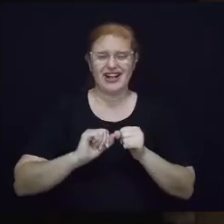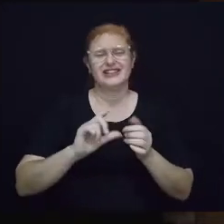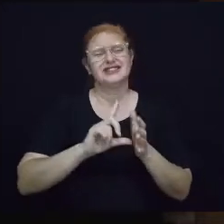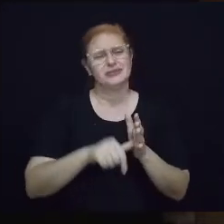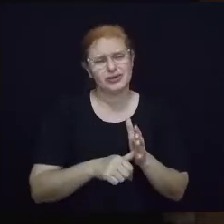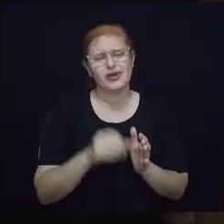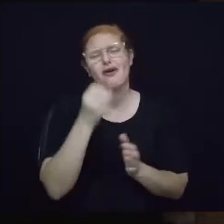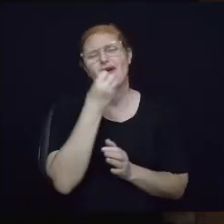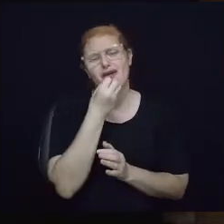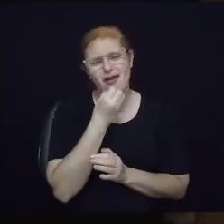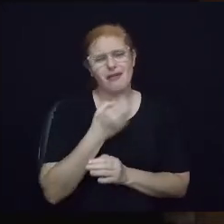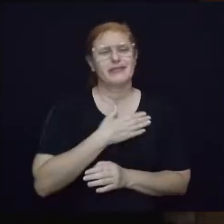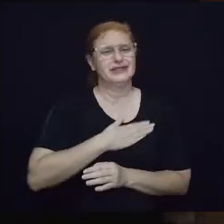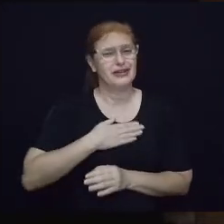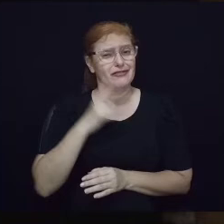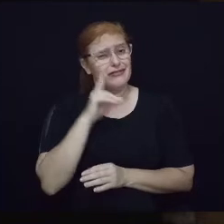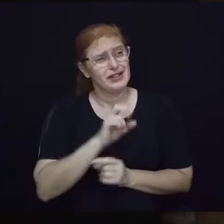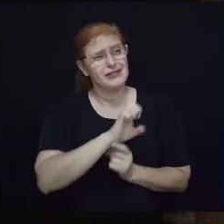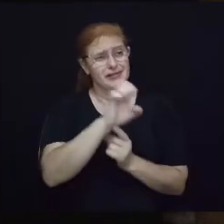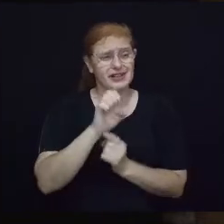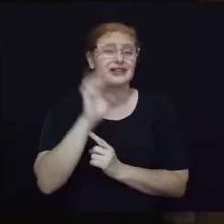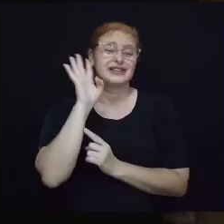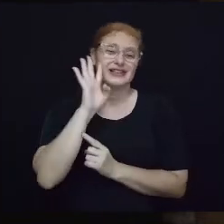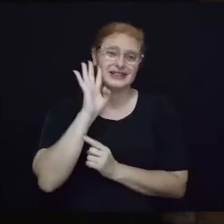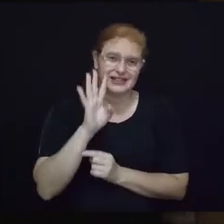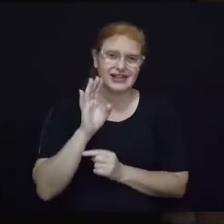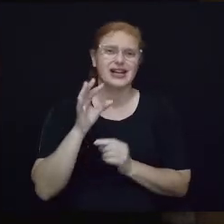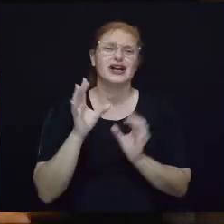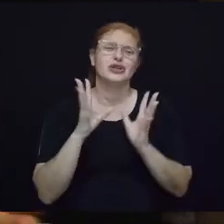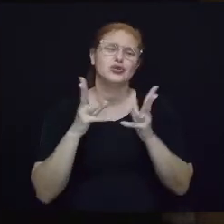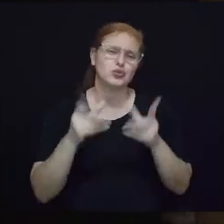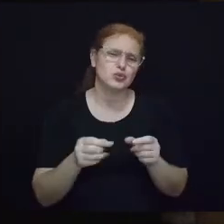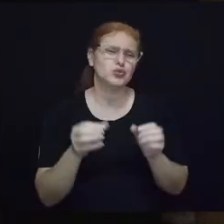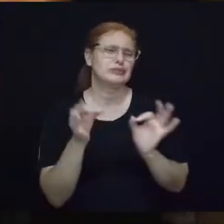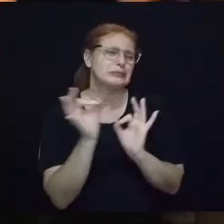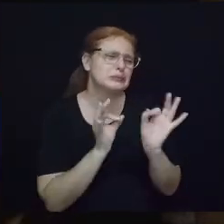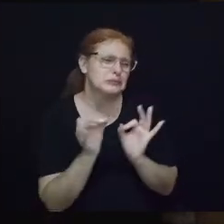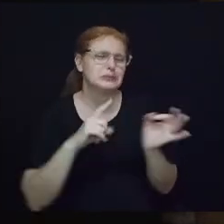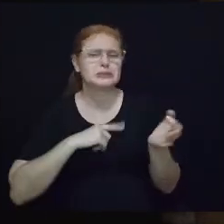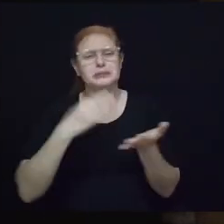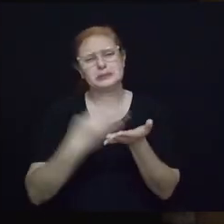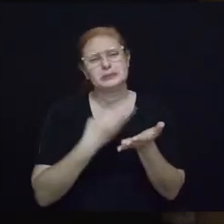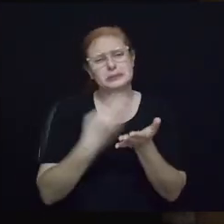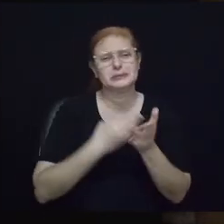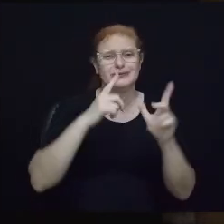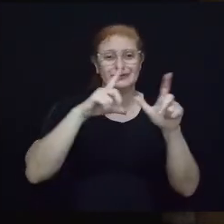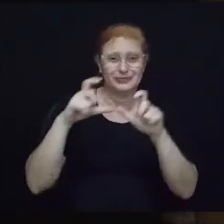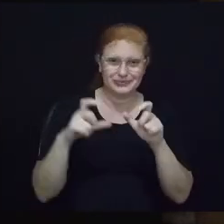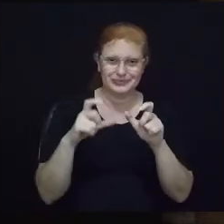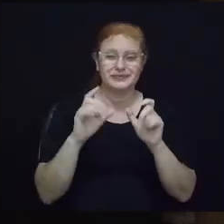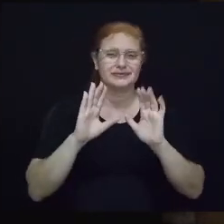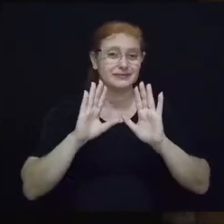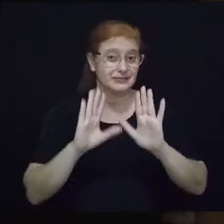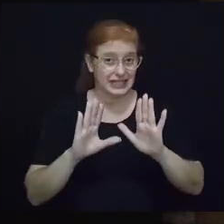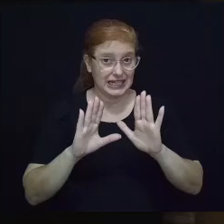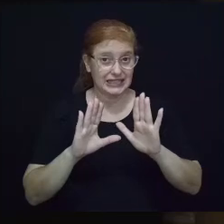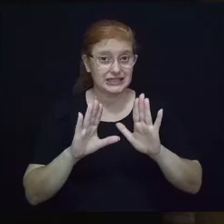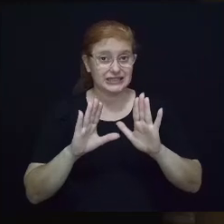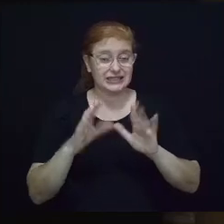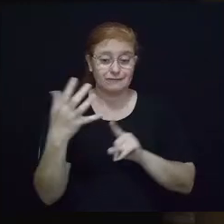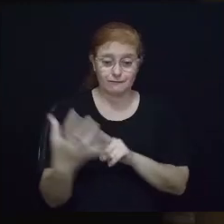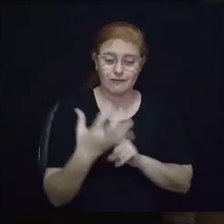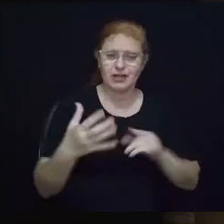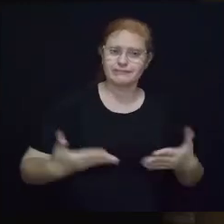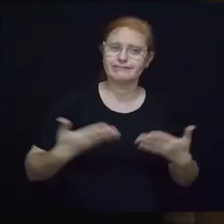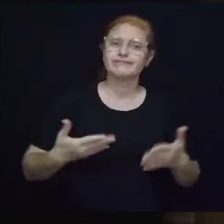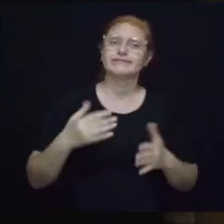é prazeroso ver a exposição, é legal ver tudo montado, ter o catálogo, ter as fotos. Mas o motor que me leva a